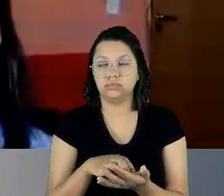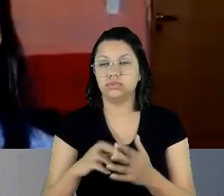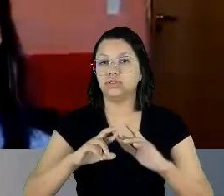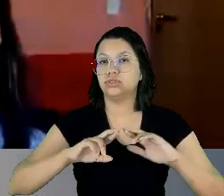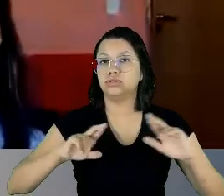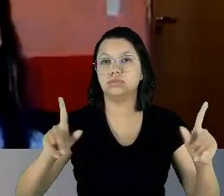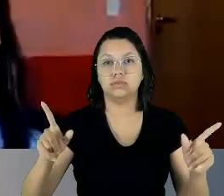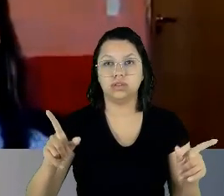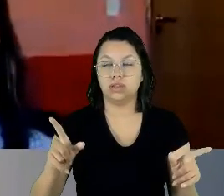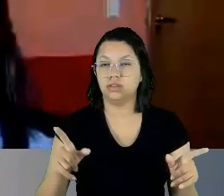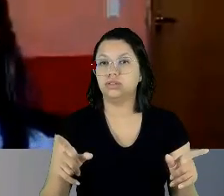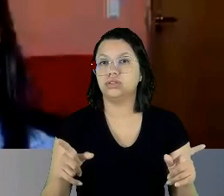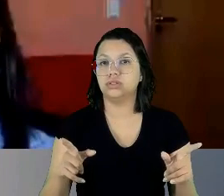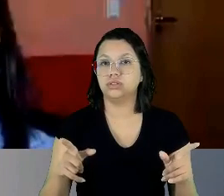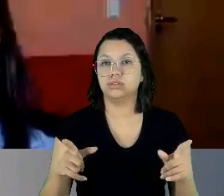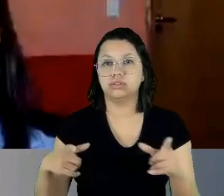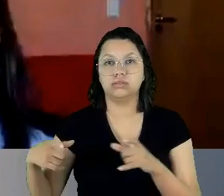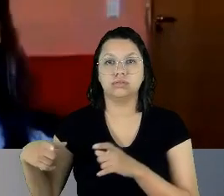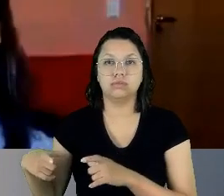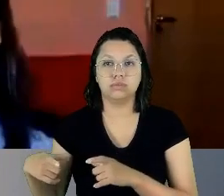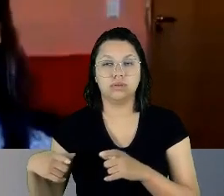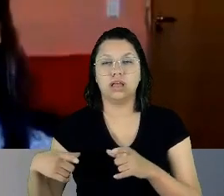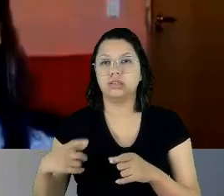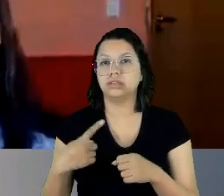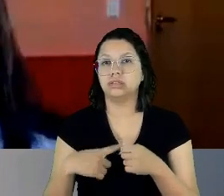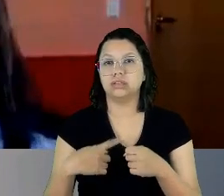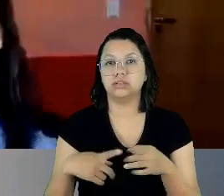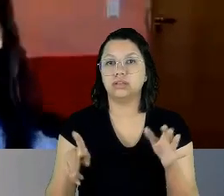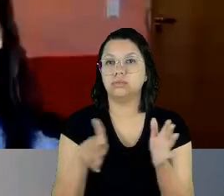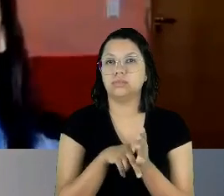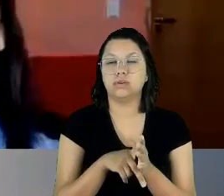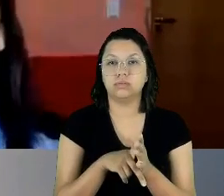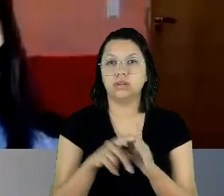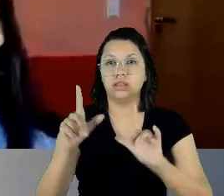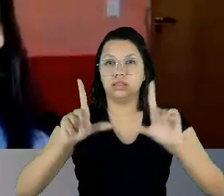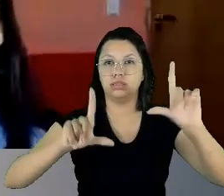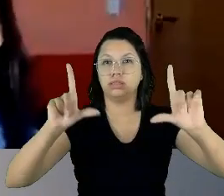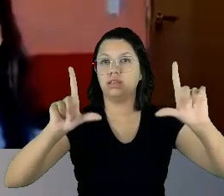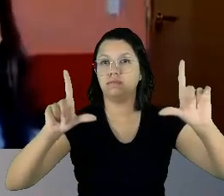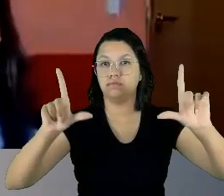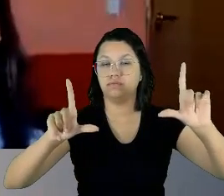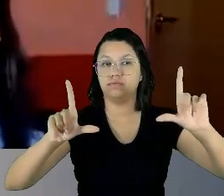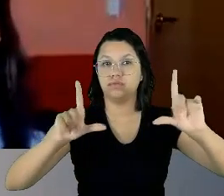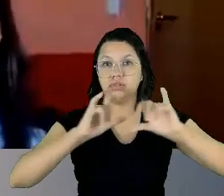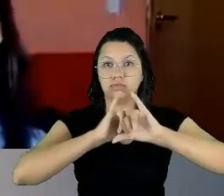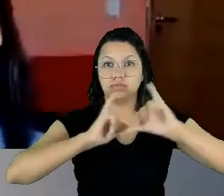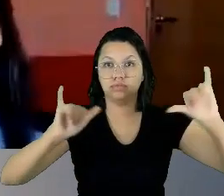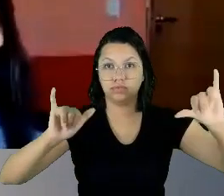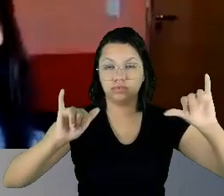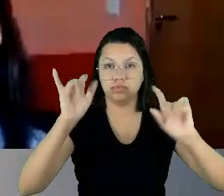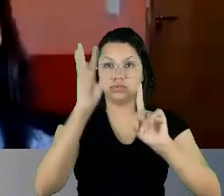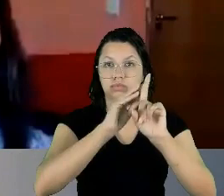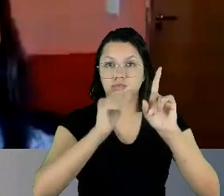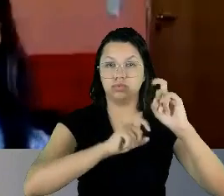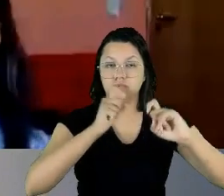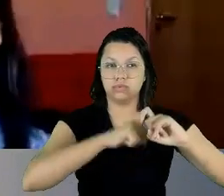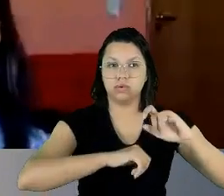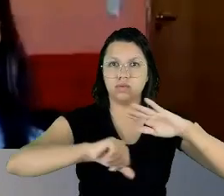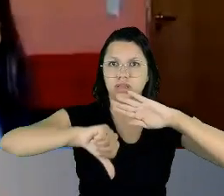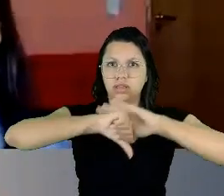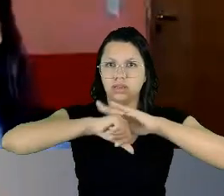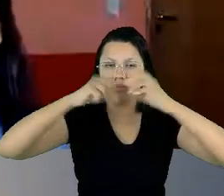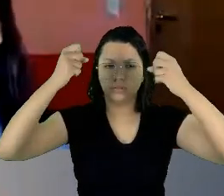mais diferentes origens de dentro da cidade, nas próprias TVs dos fóruns, colocar essas campanhas, importunação sexual é